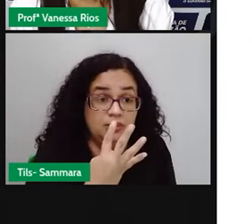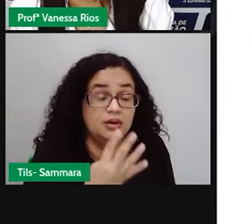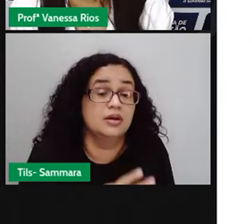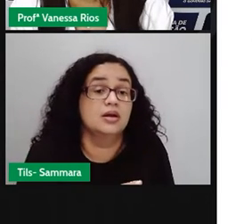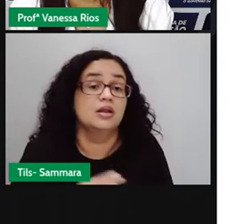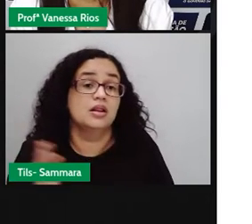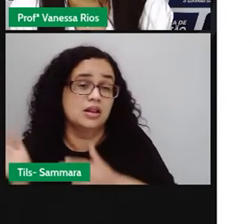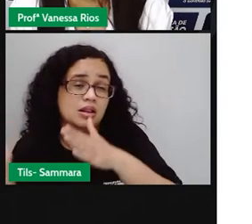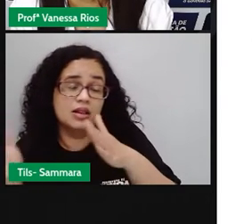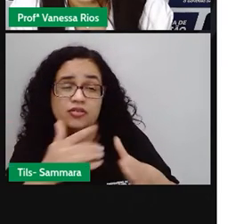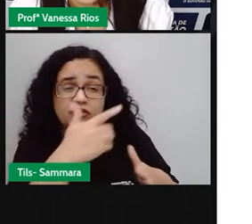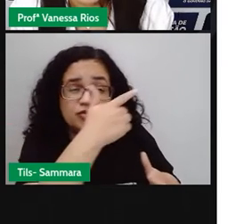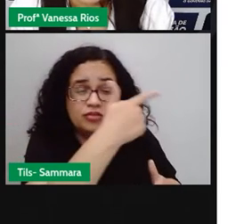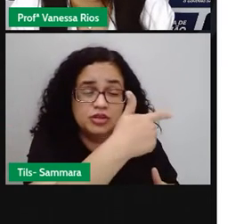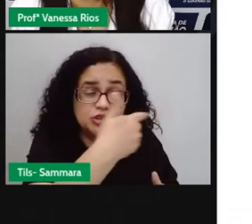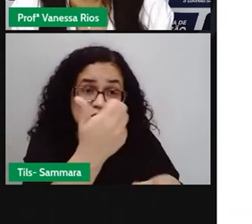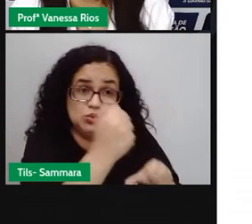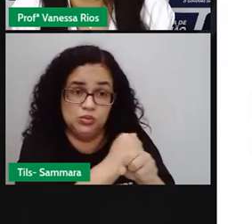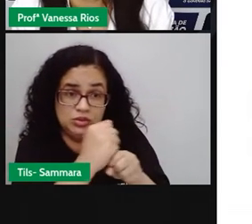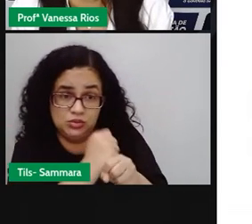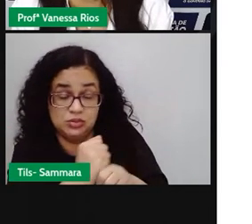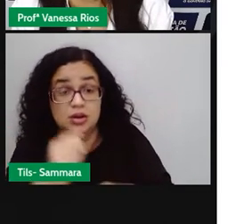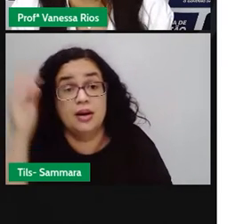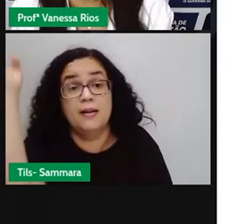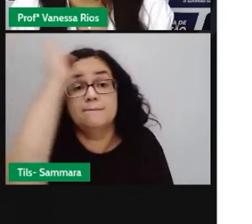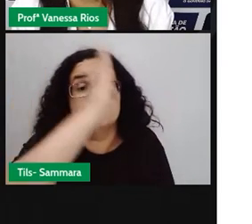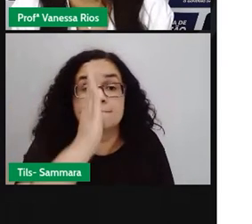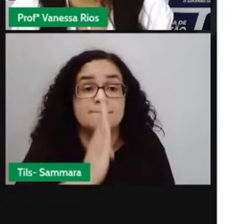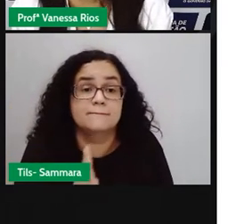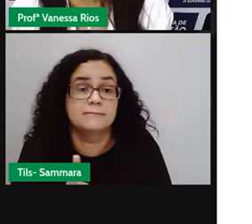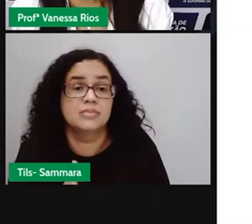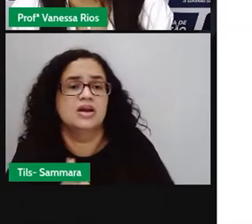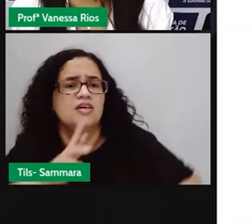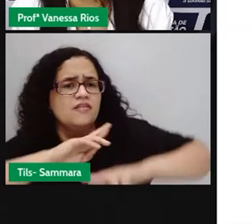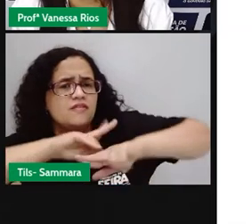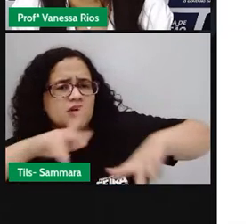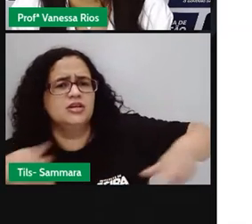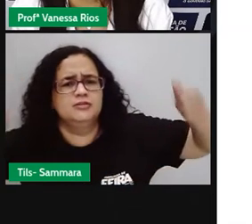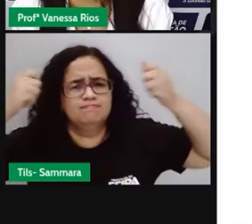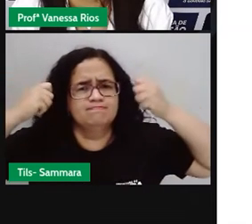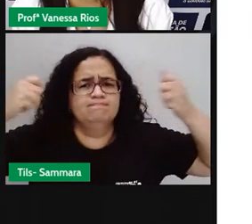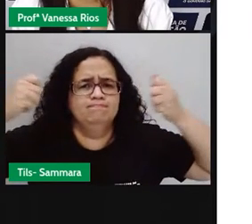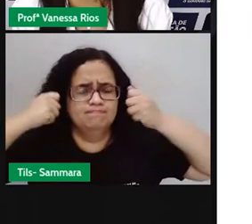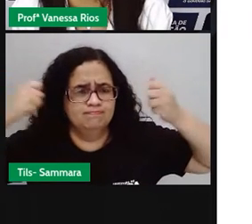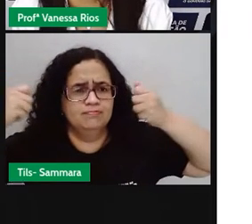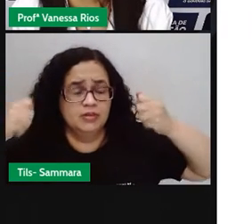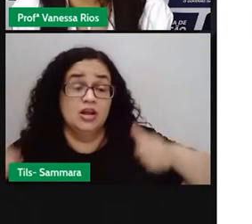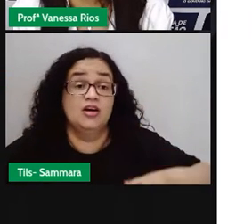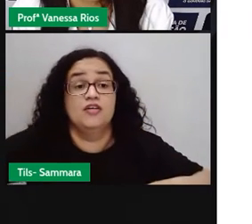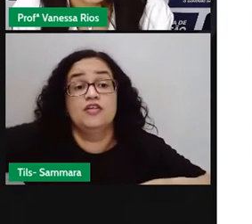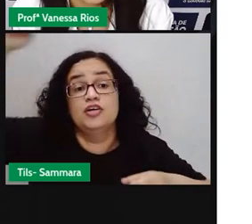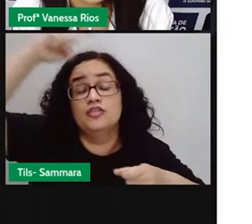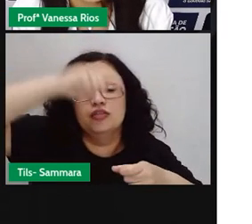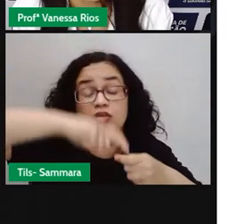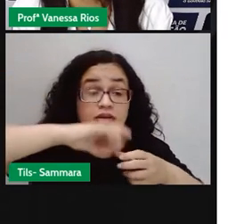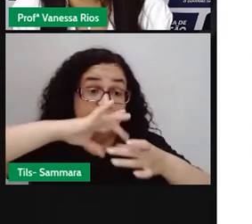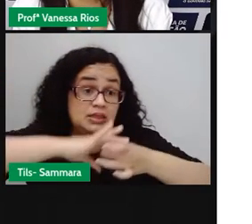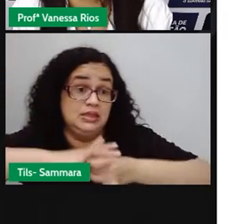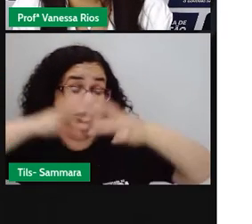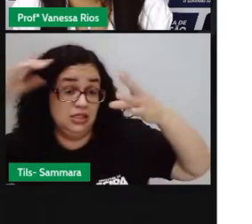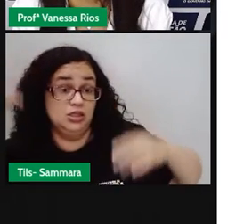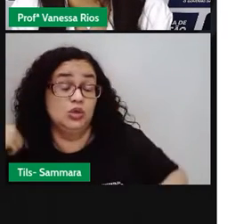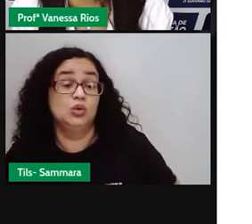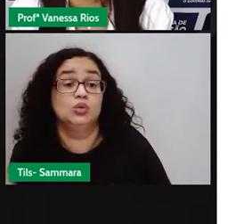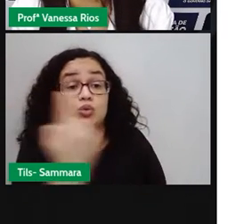1984, aí um período de 21 anos, o Brasil foi sacudido por manifestações pedindo o retorno da democracia em